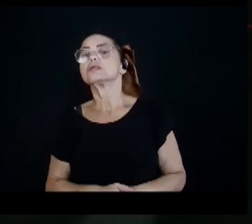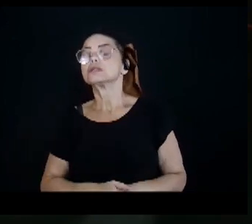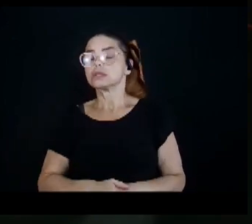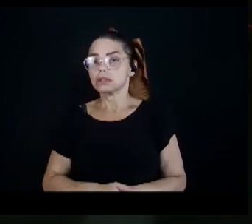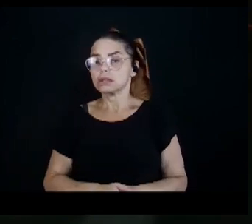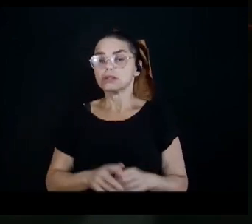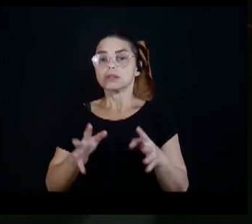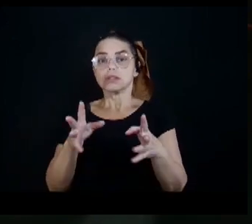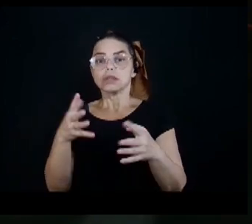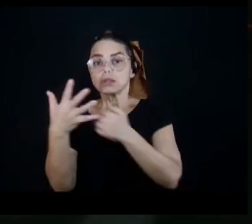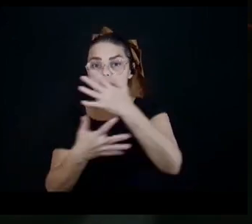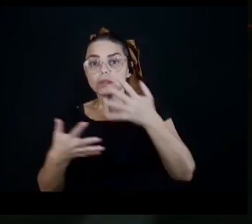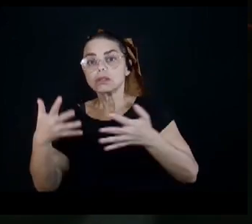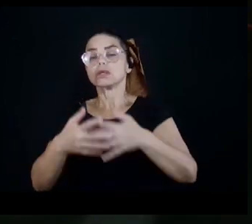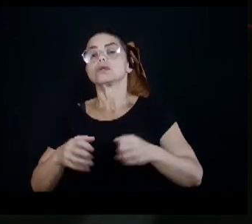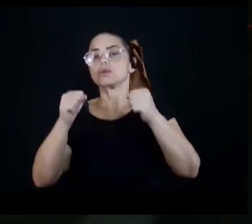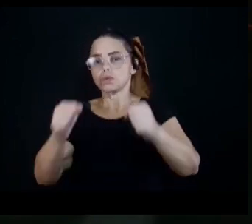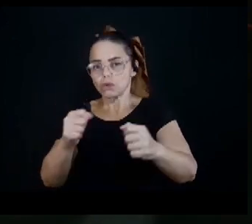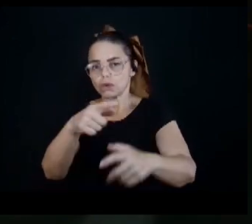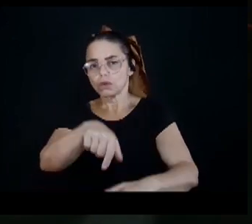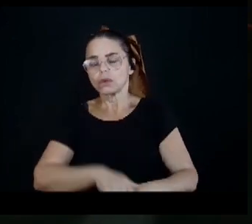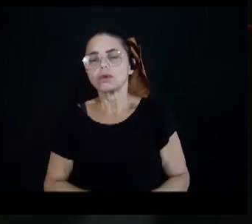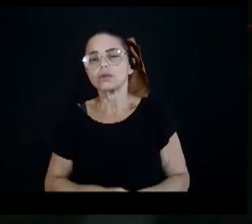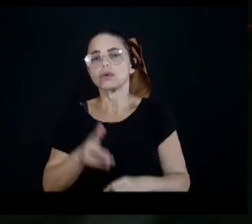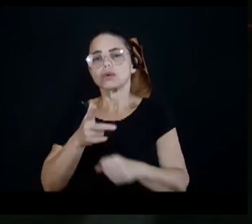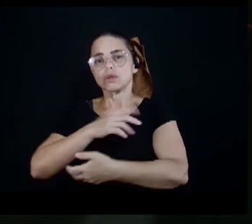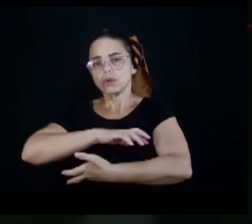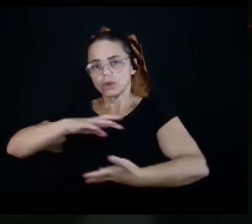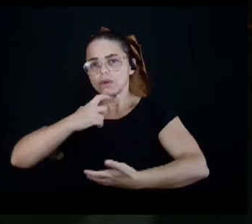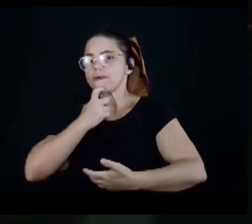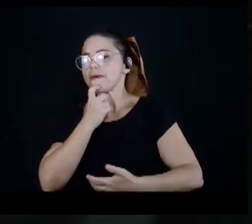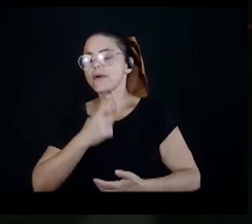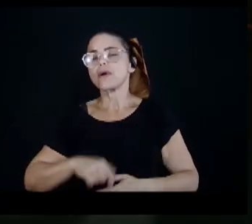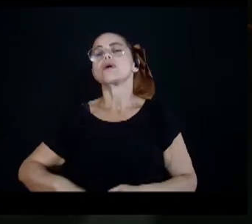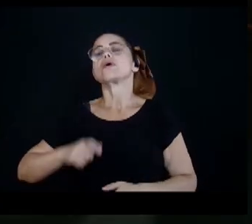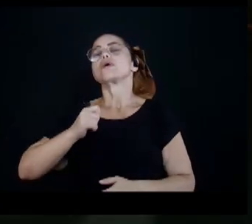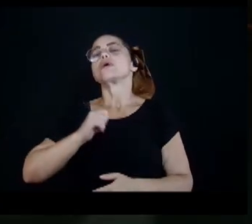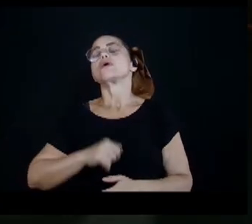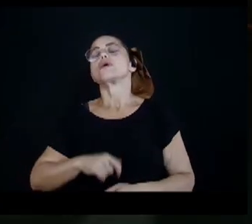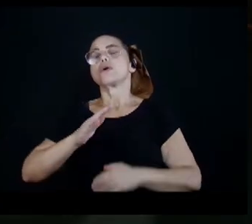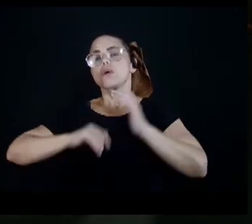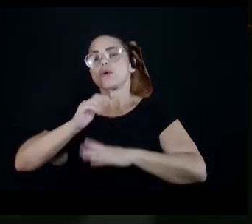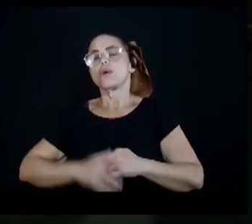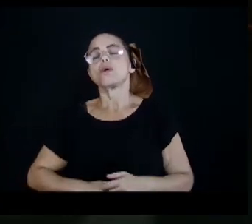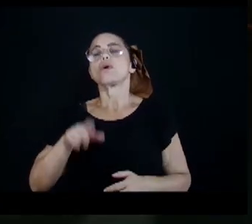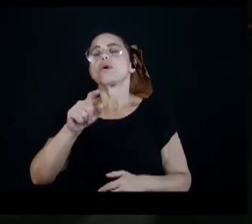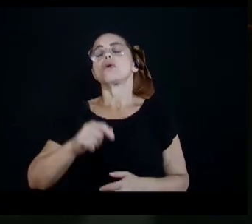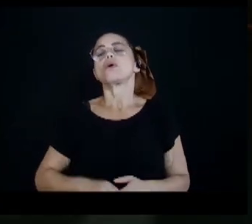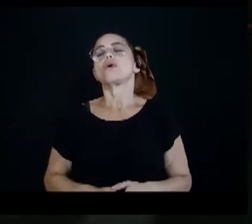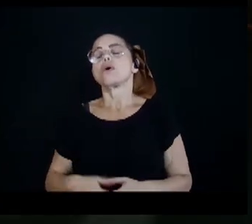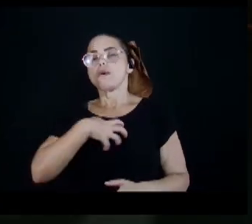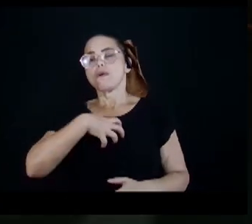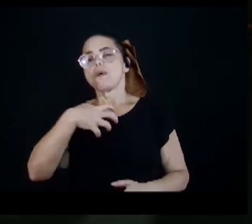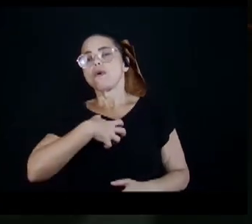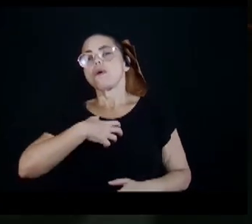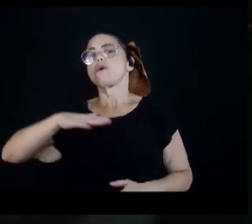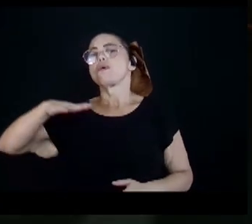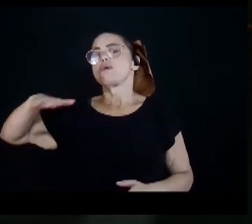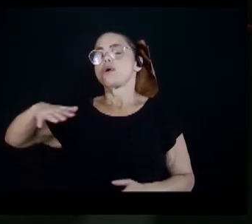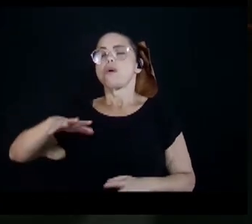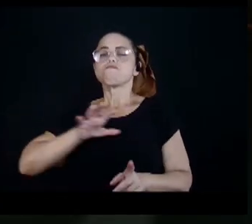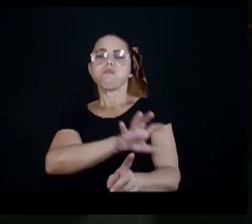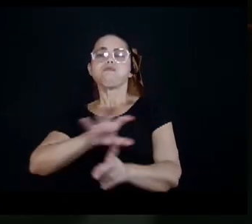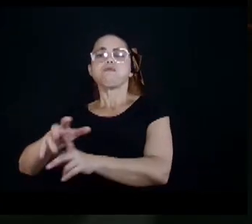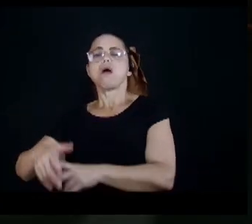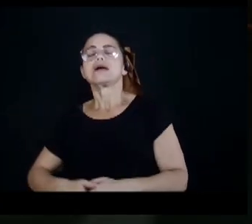poder. No Estúdio Câmara de amanhã, a gente vai entender com especialistas como o emocional da criança é impactado a ponto de gerar